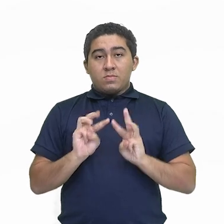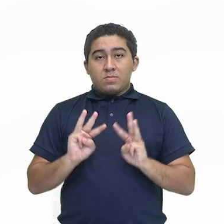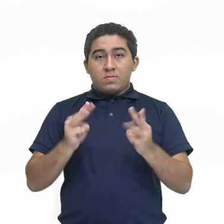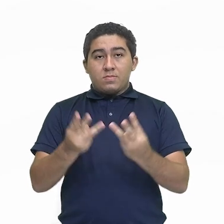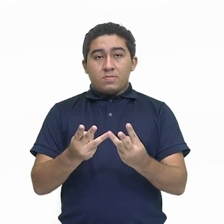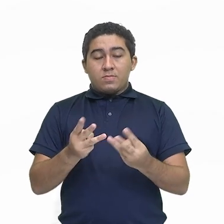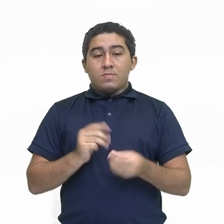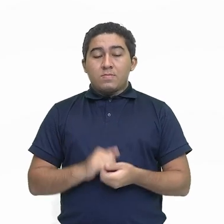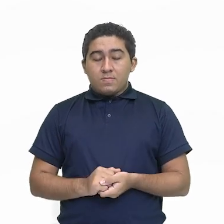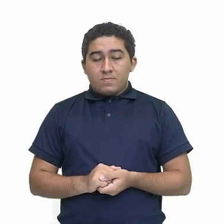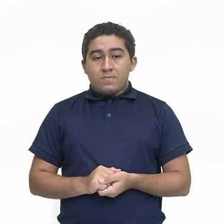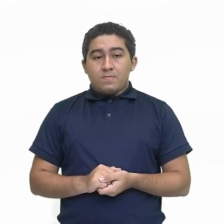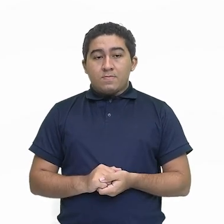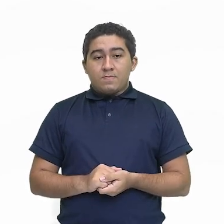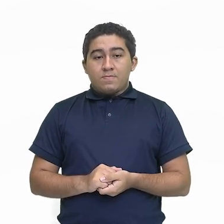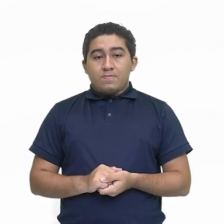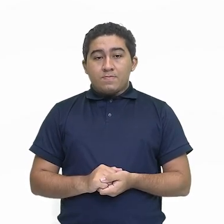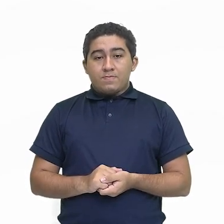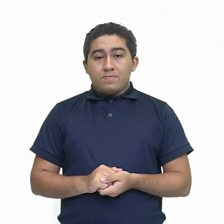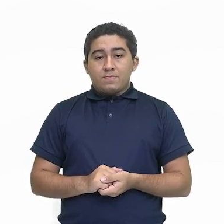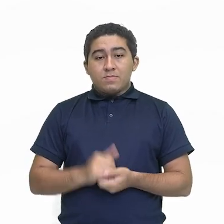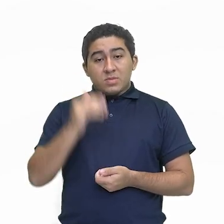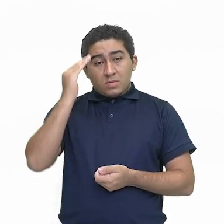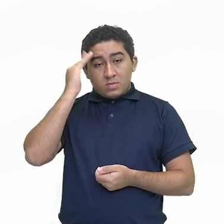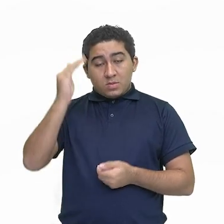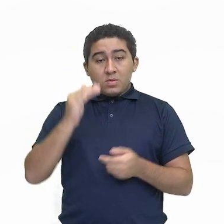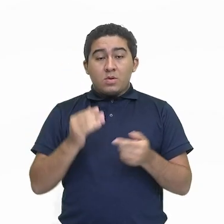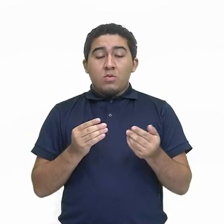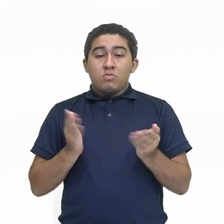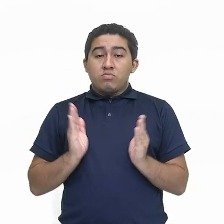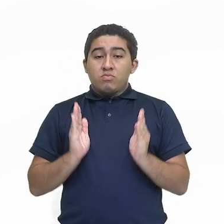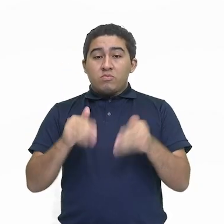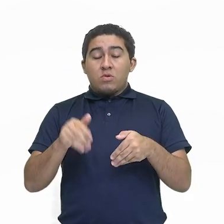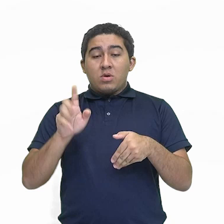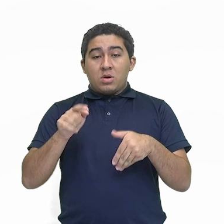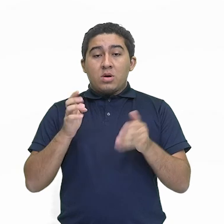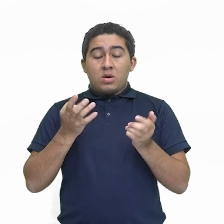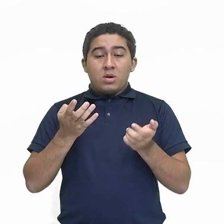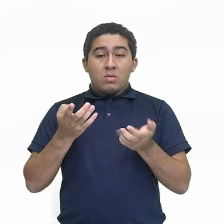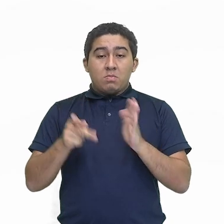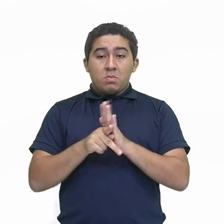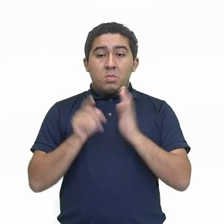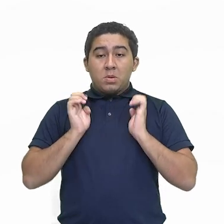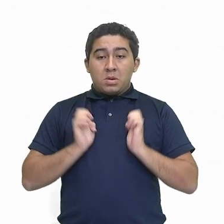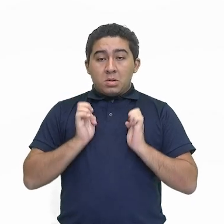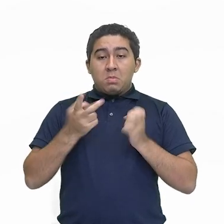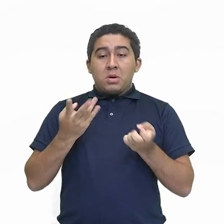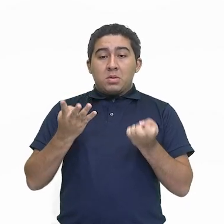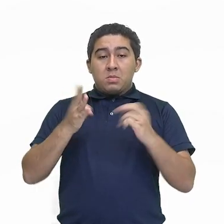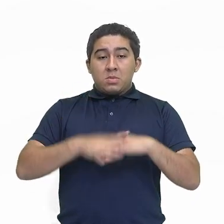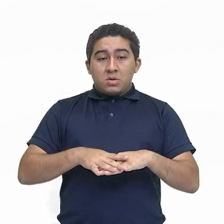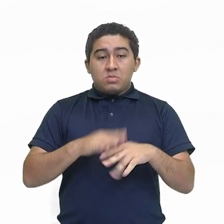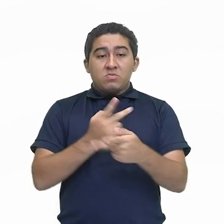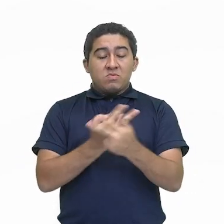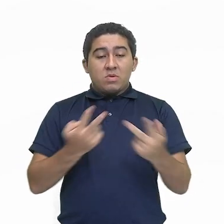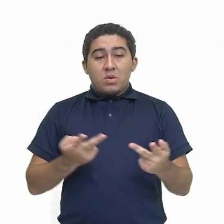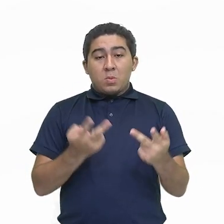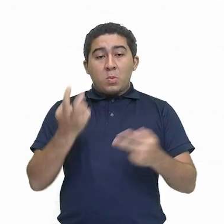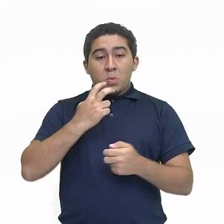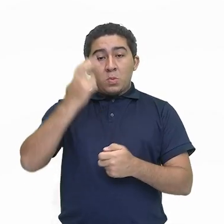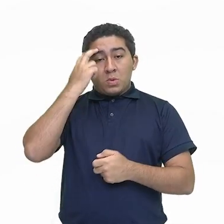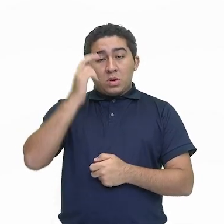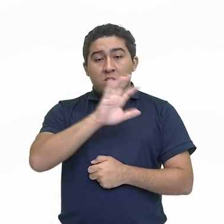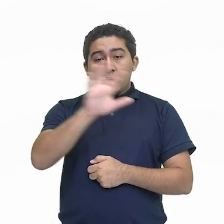e massa, destacando aspectos etnomatemáticos das diversas culturas da região, envolvendo o cálculo